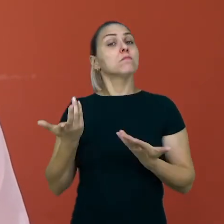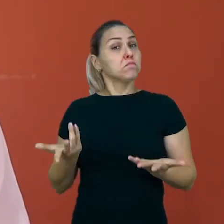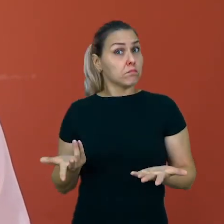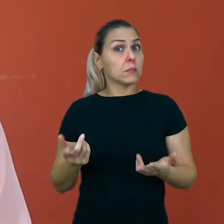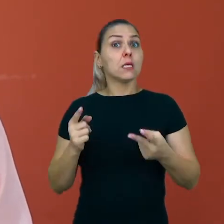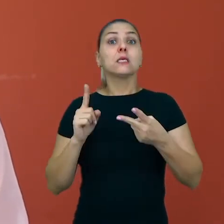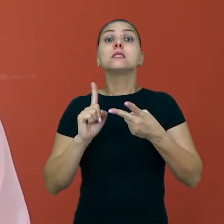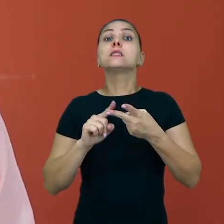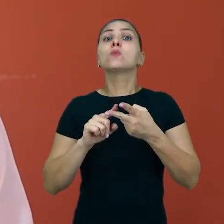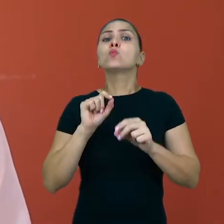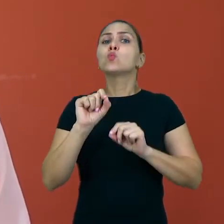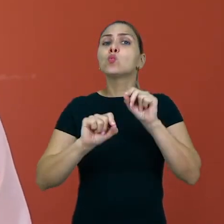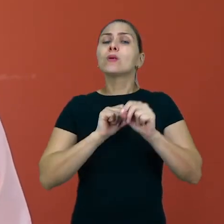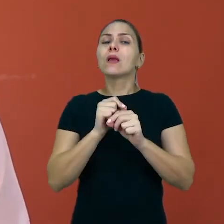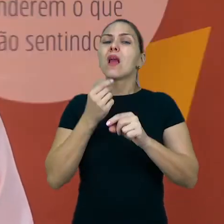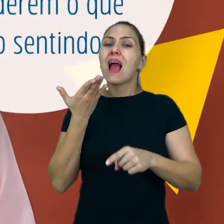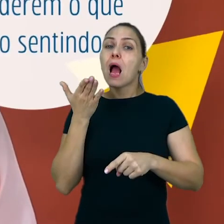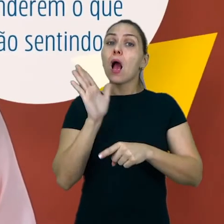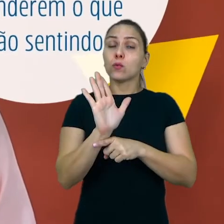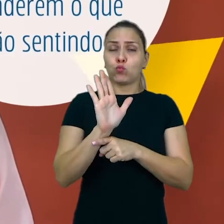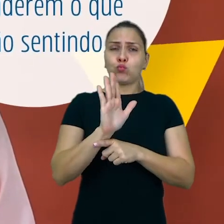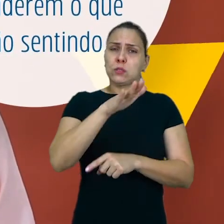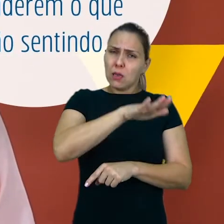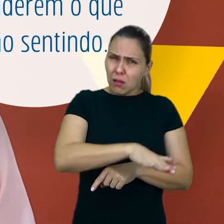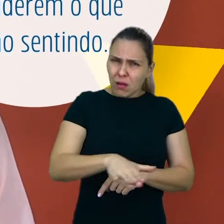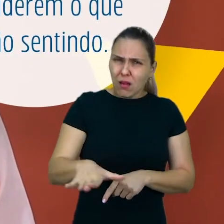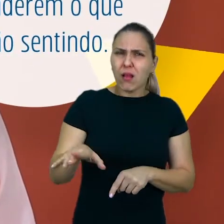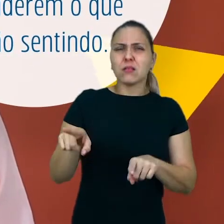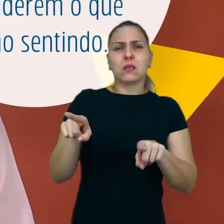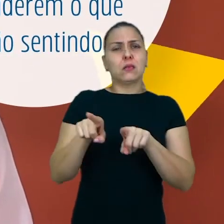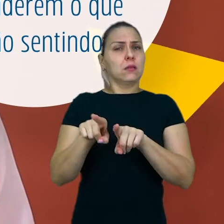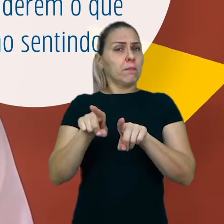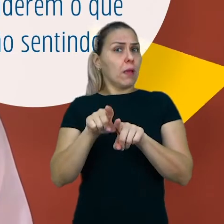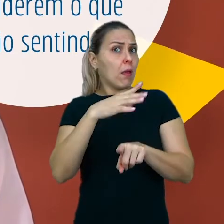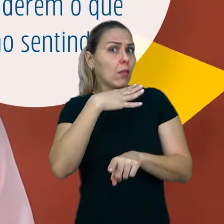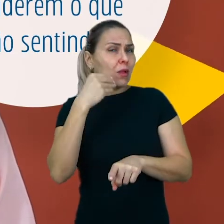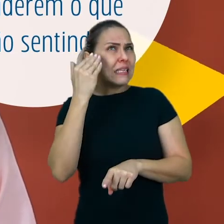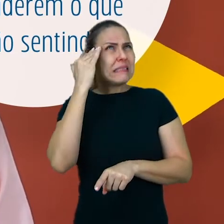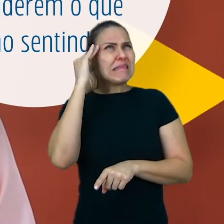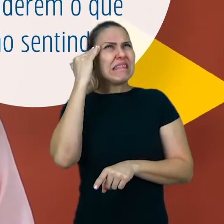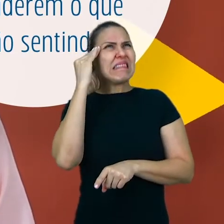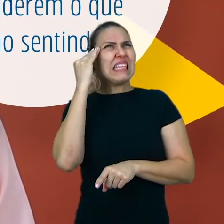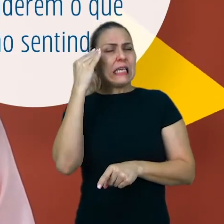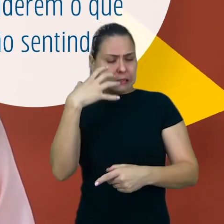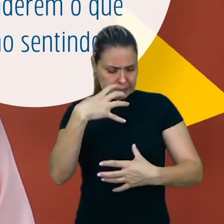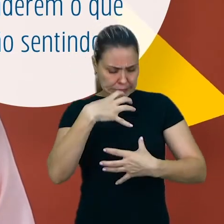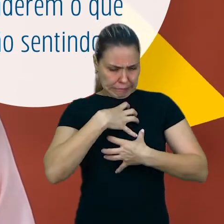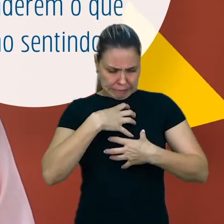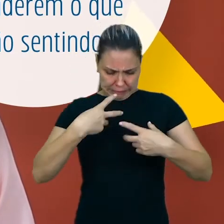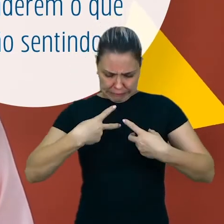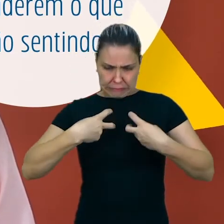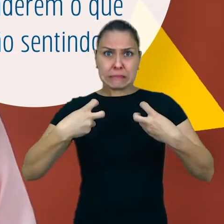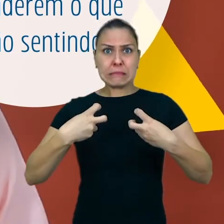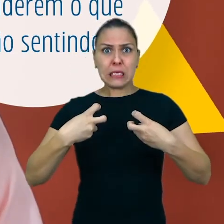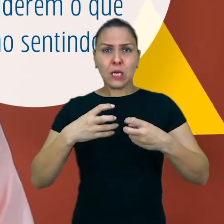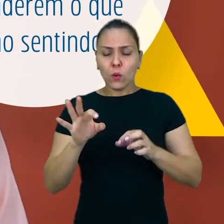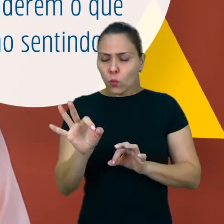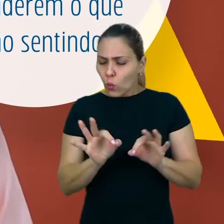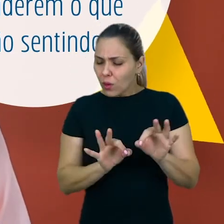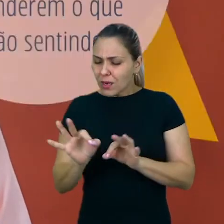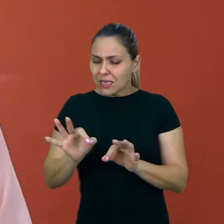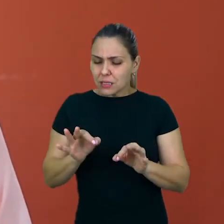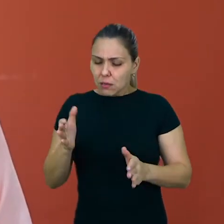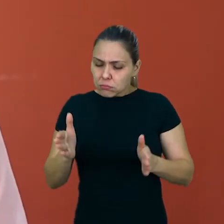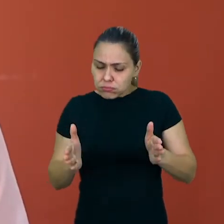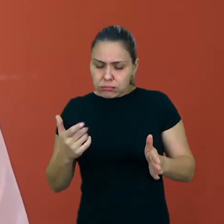psicoterapia. Segundo, ajude crianças e adolescentes a também entenderem o que estão sentindo e se